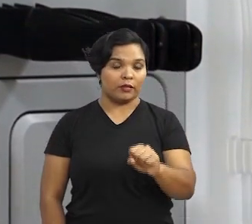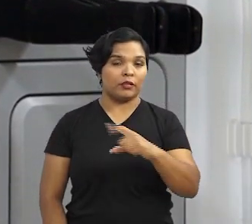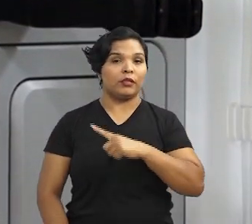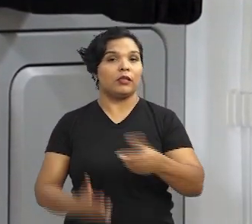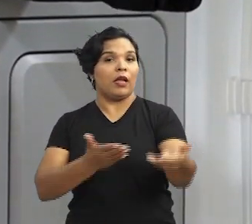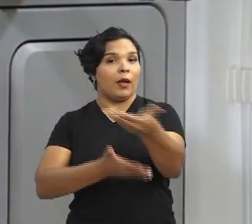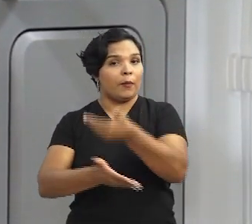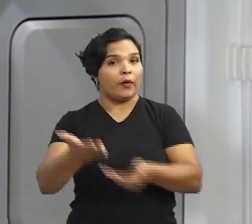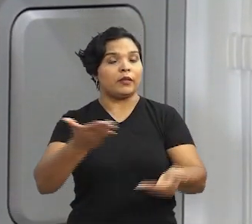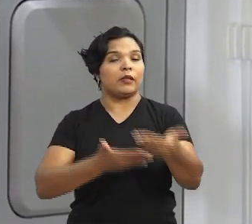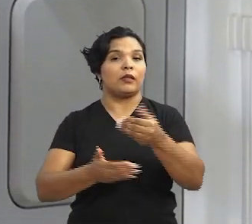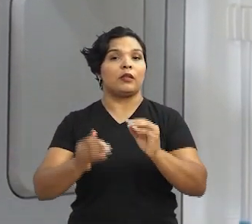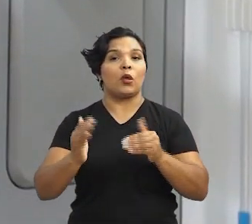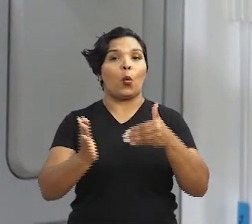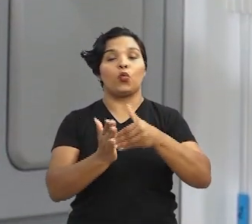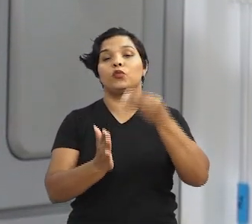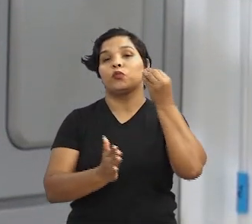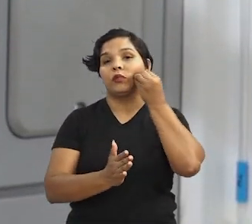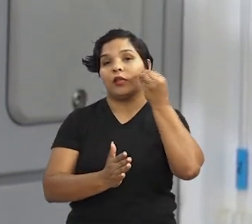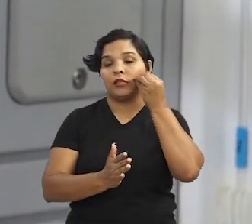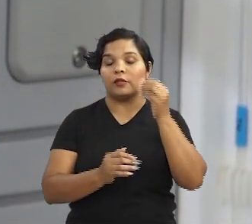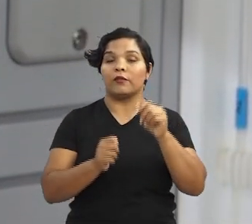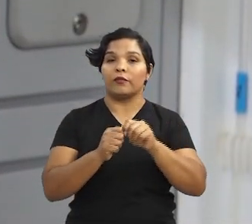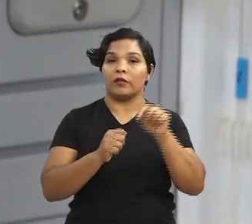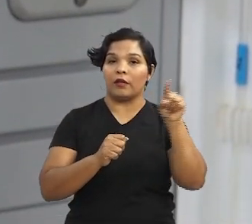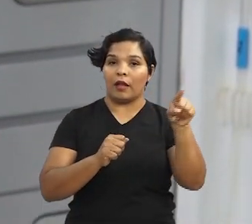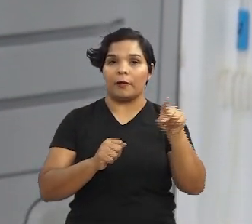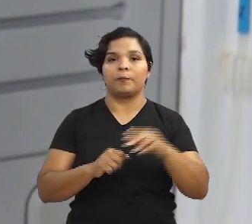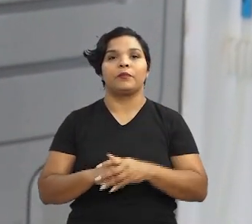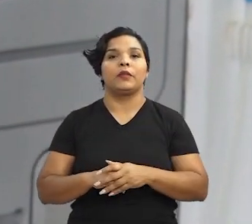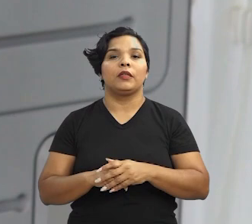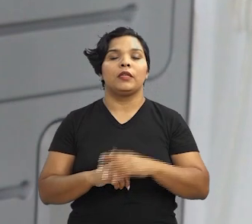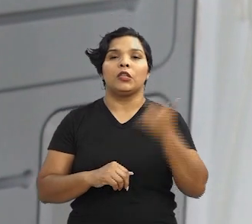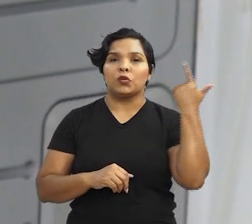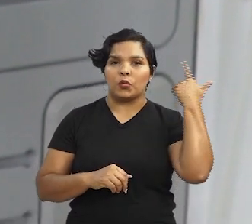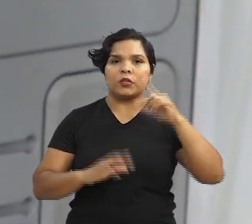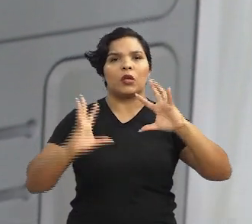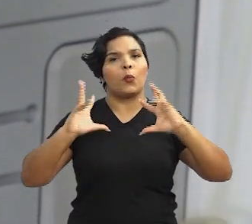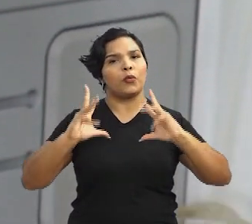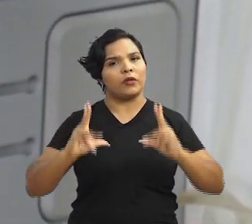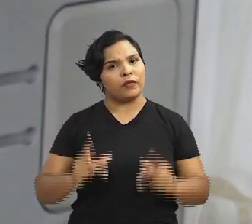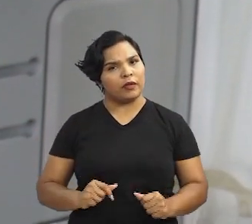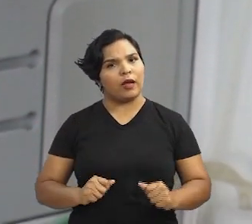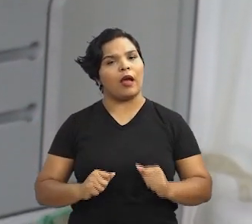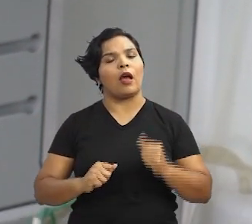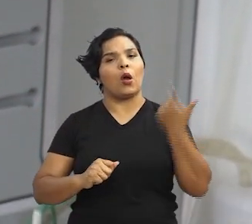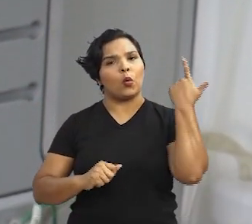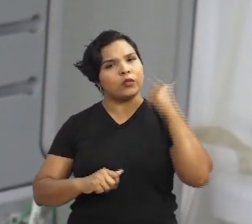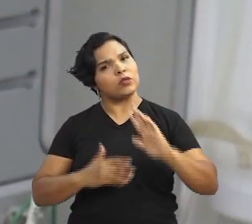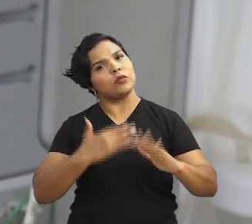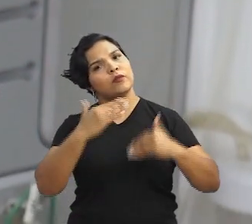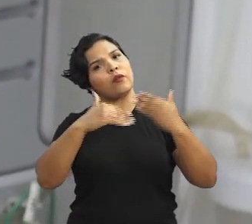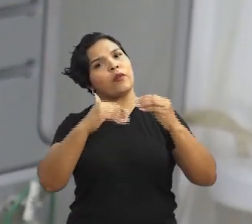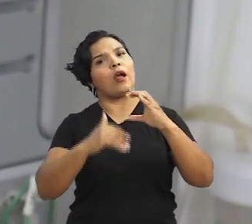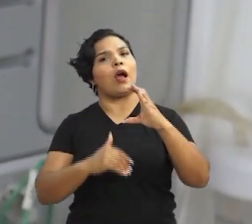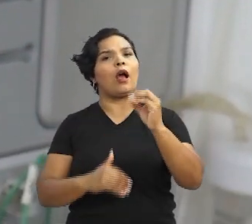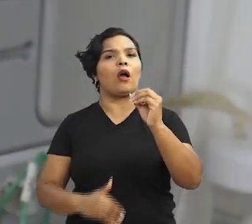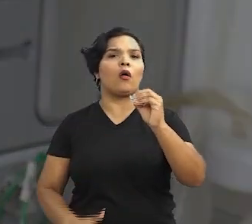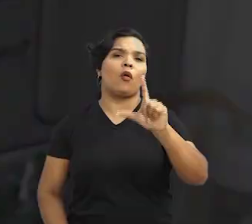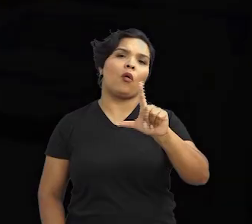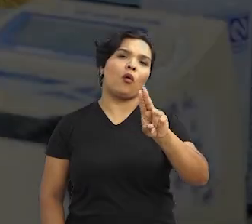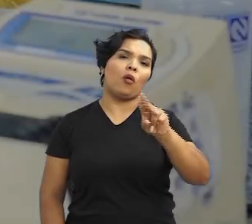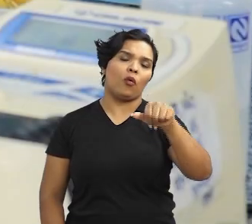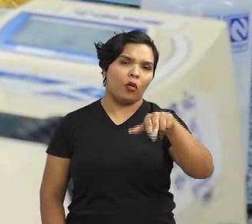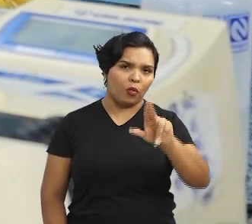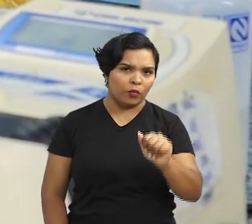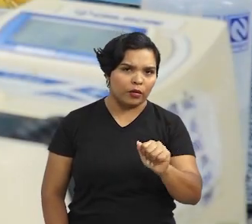essa parceria, e esse último teste vai ser realizado lá. Aí a gente conseguindo realmente determinar que a gente conseguiu purificar, que a gente conseguiu desenvolver uma